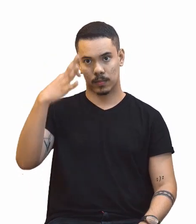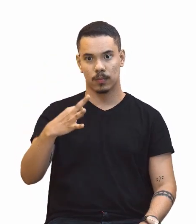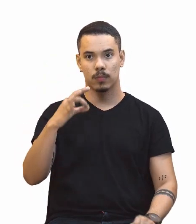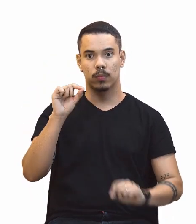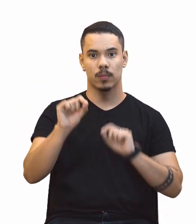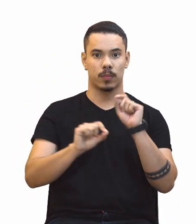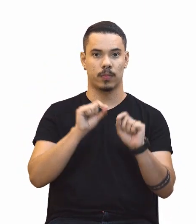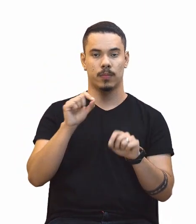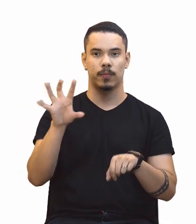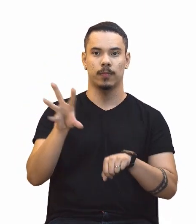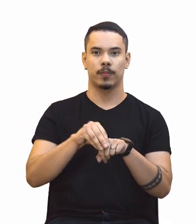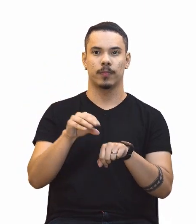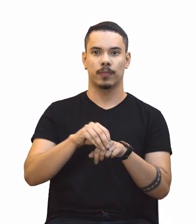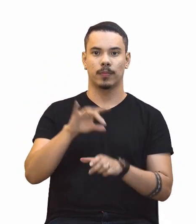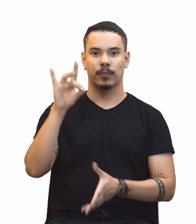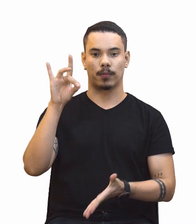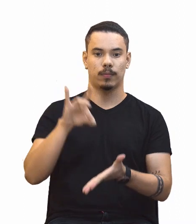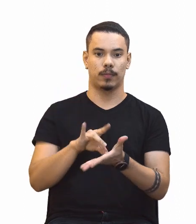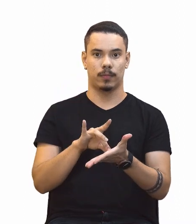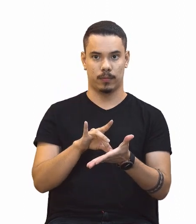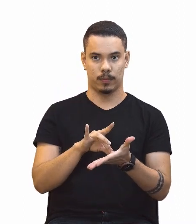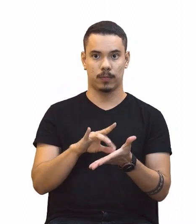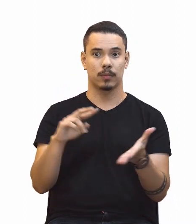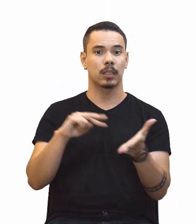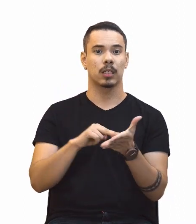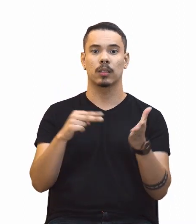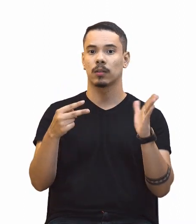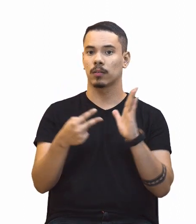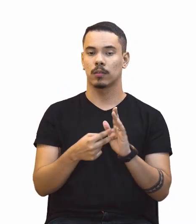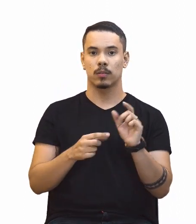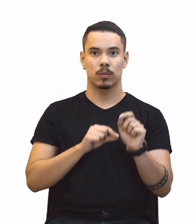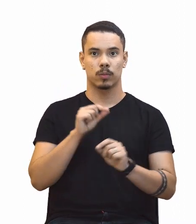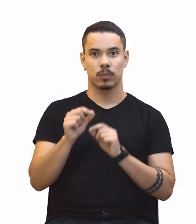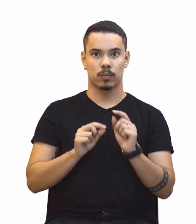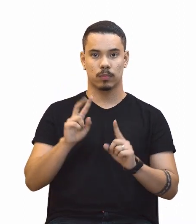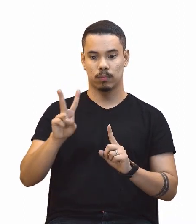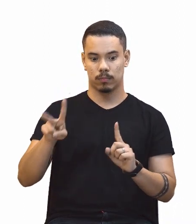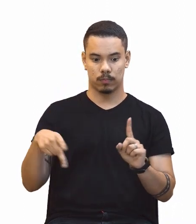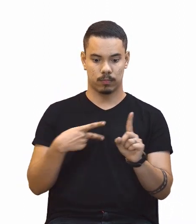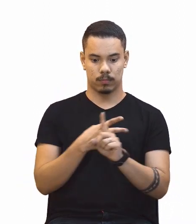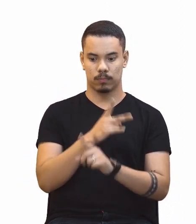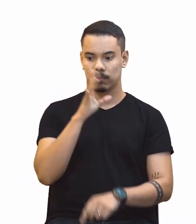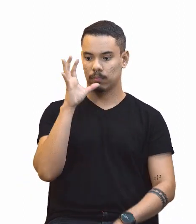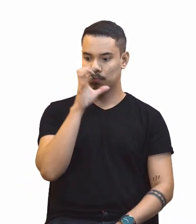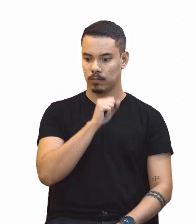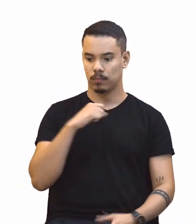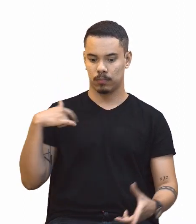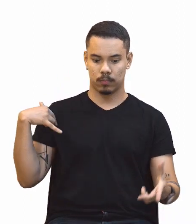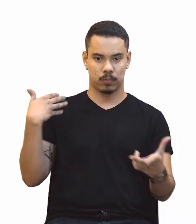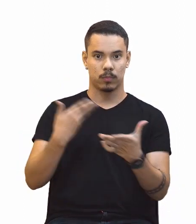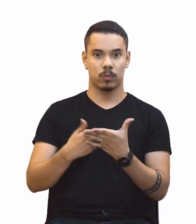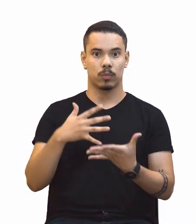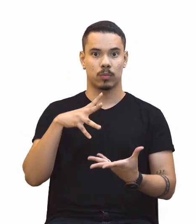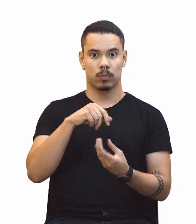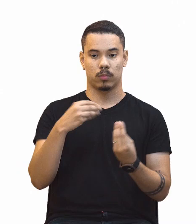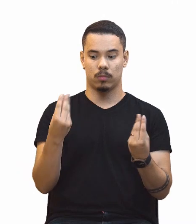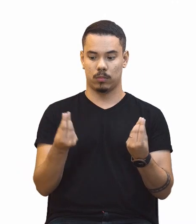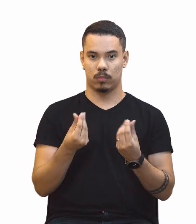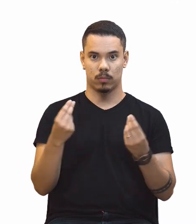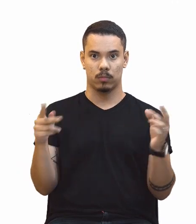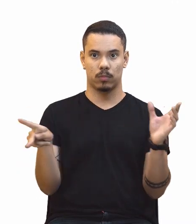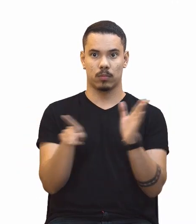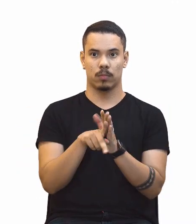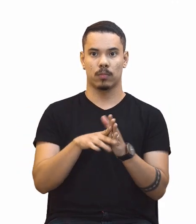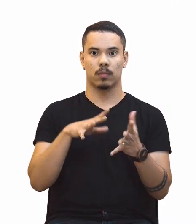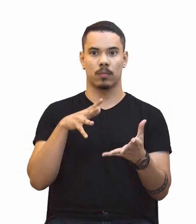conhecimento da verdade, o conhecer a verdade, significa a passagem progressiva do mundo sensível para o